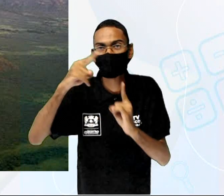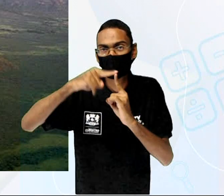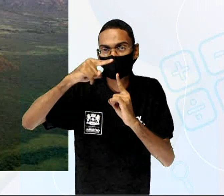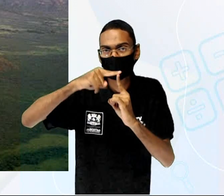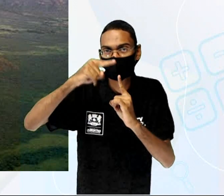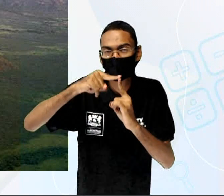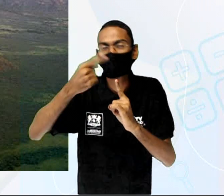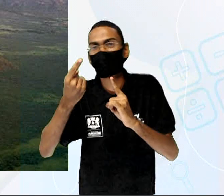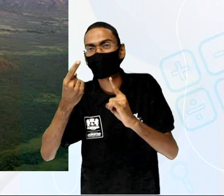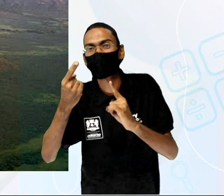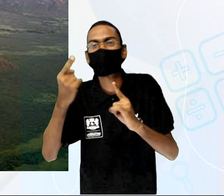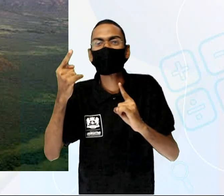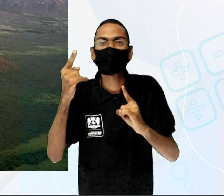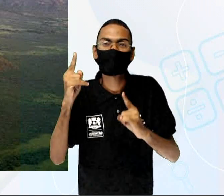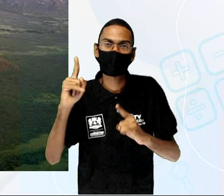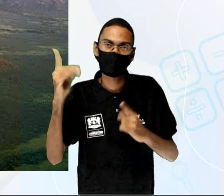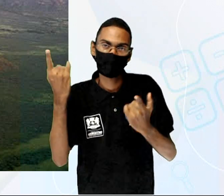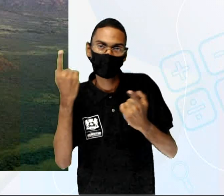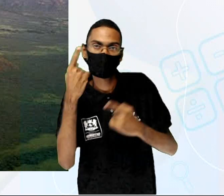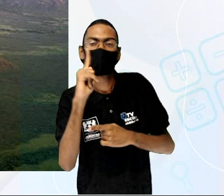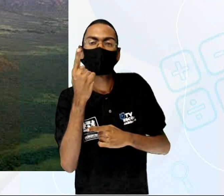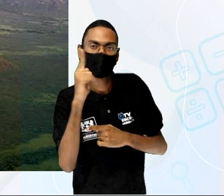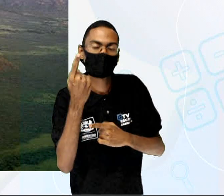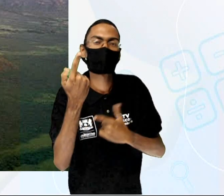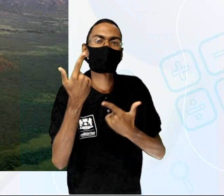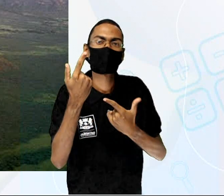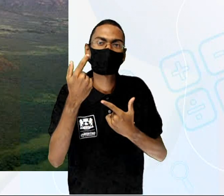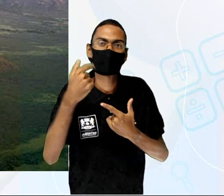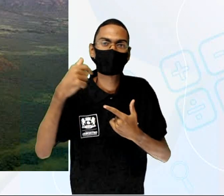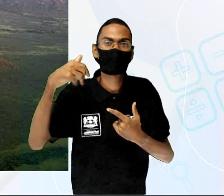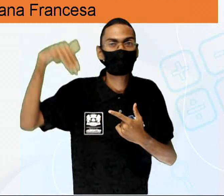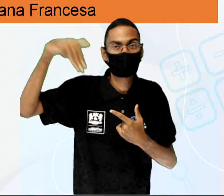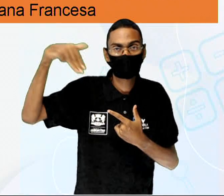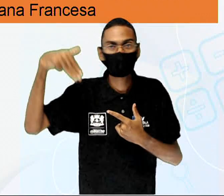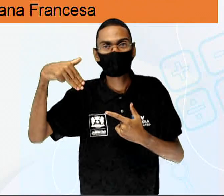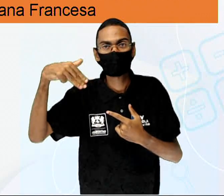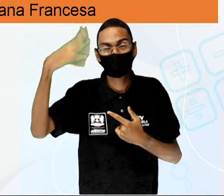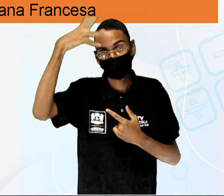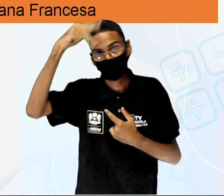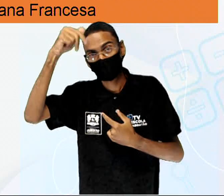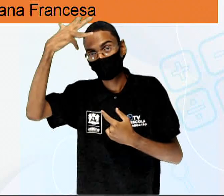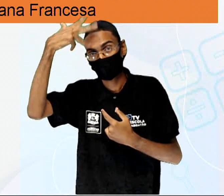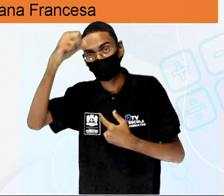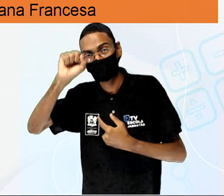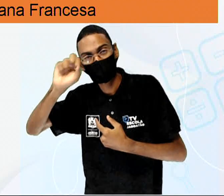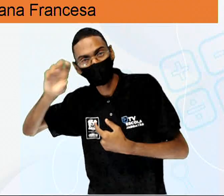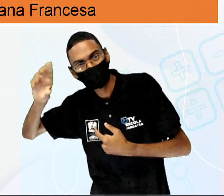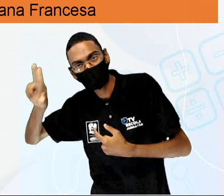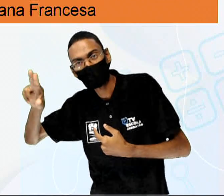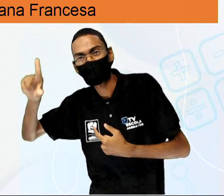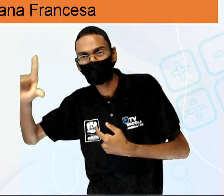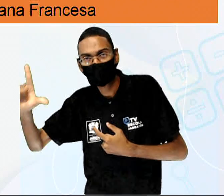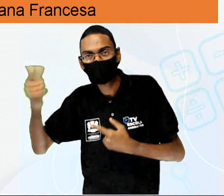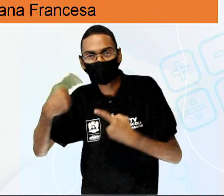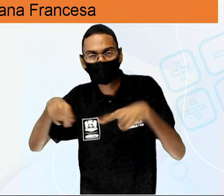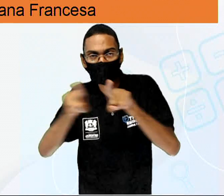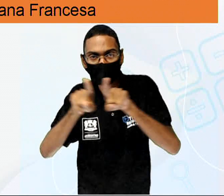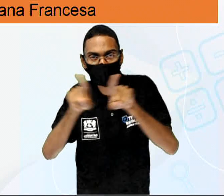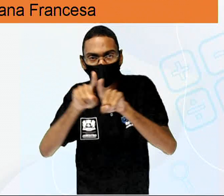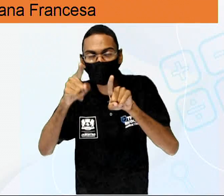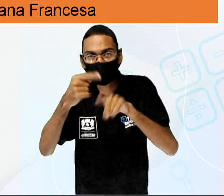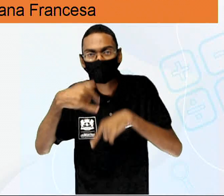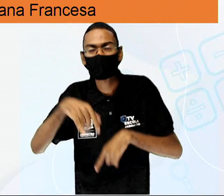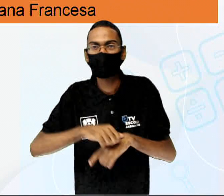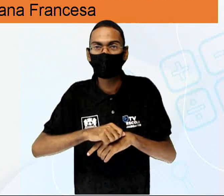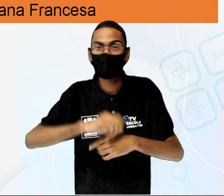Tocantins, Goiás, Mato Grosso do Sul, né, onde pega ali o Brasil Central. Aí no mapa você